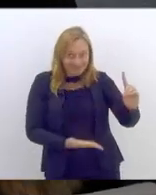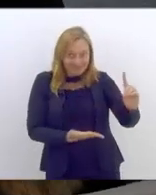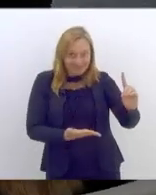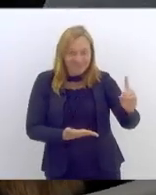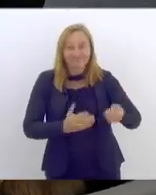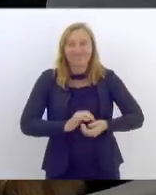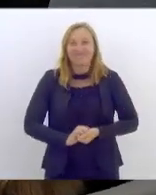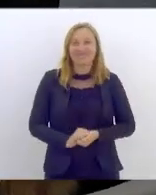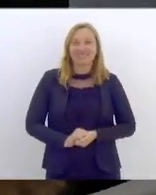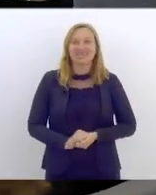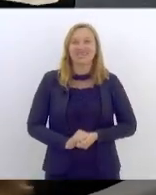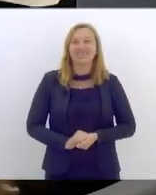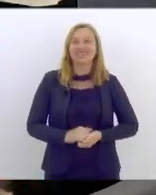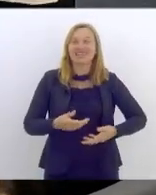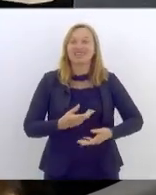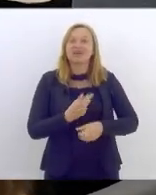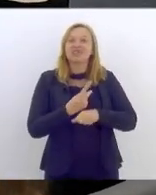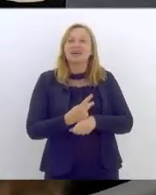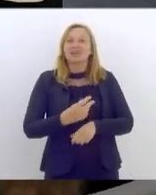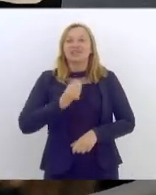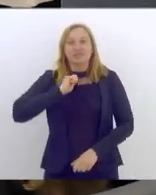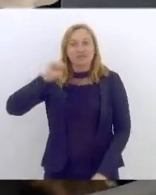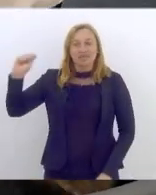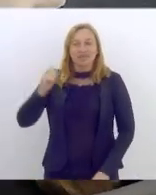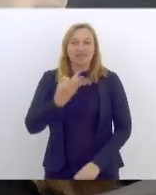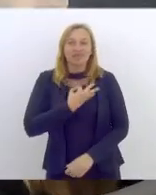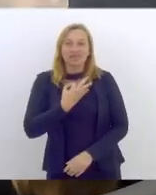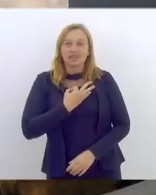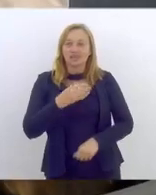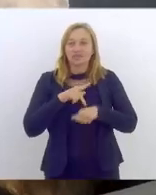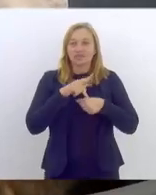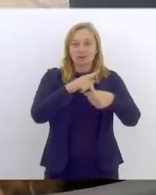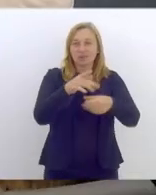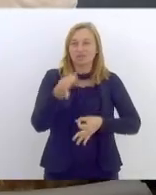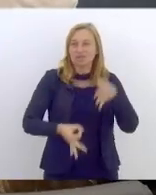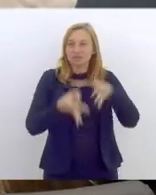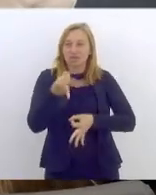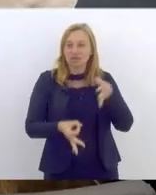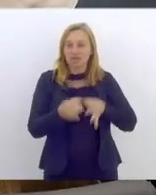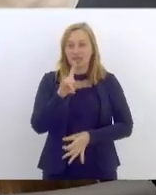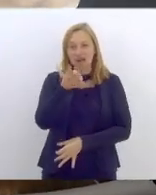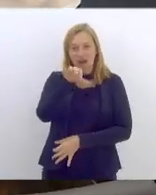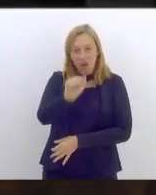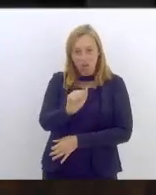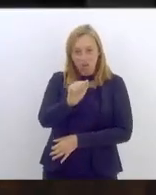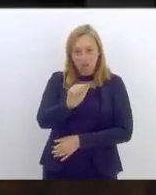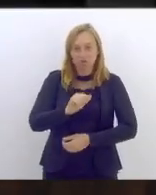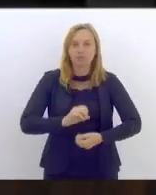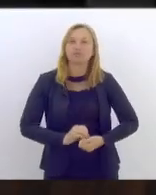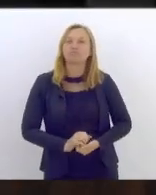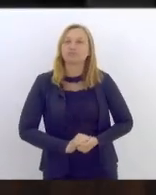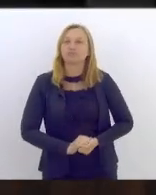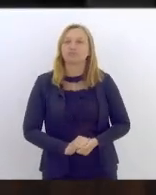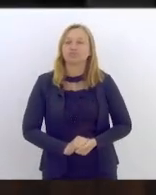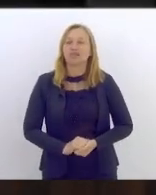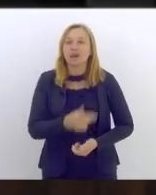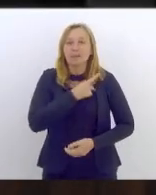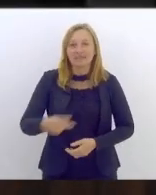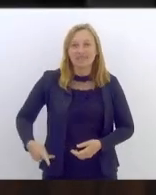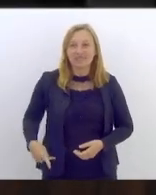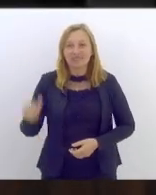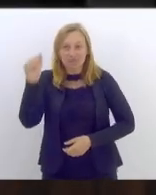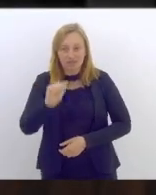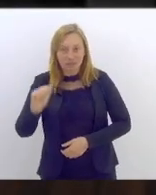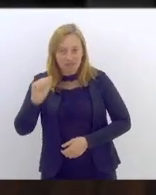sessão solene de entrega da medalha Tiradentes a Procurador de Justiça Cláudio Henrique da Cruz Viana Presidente da